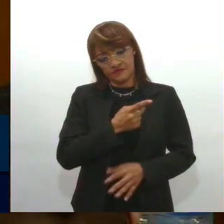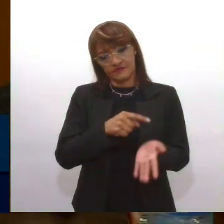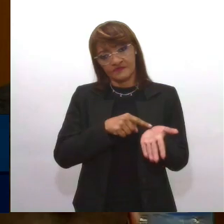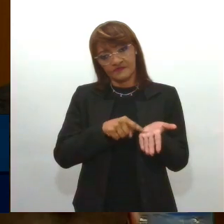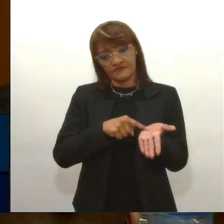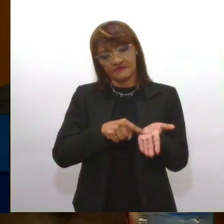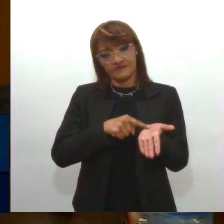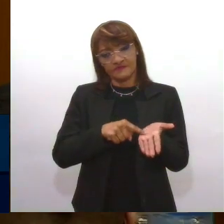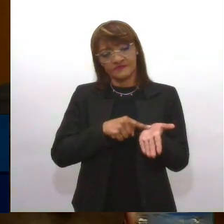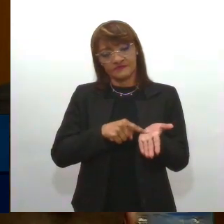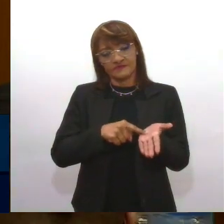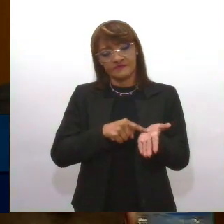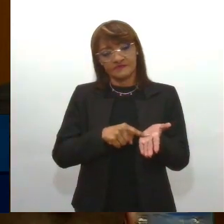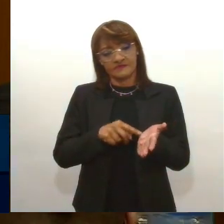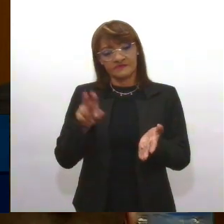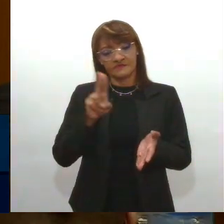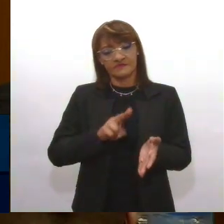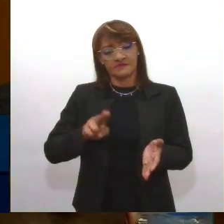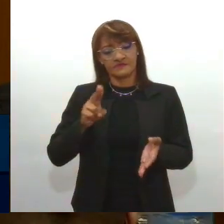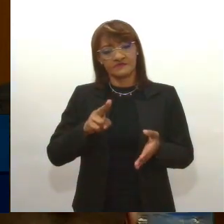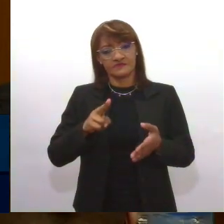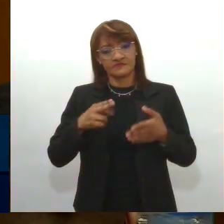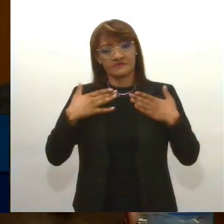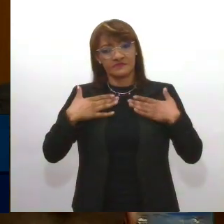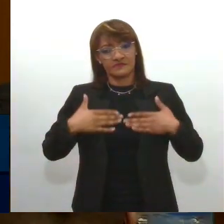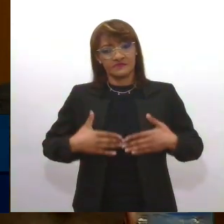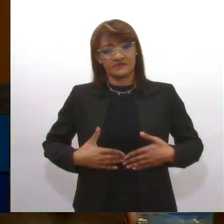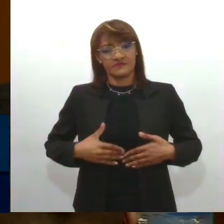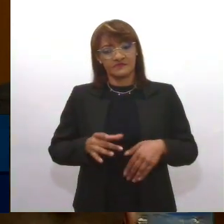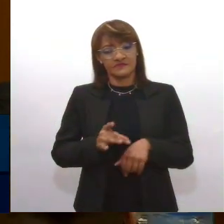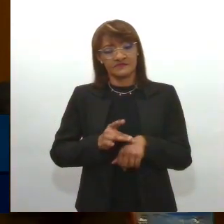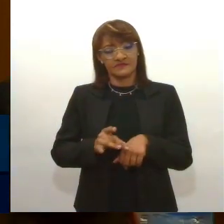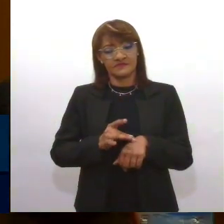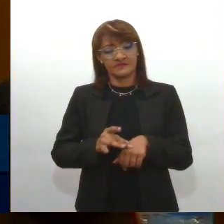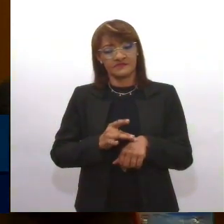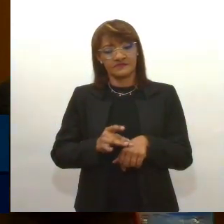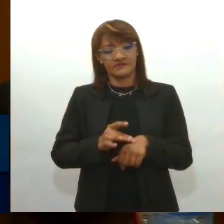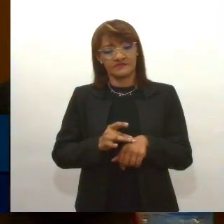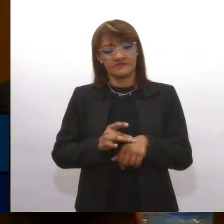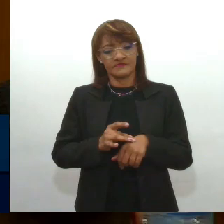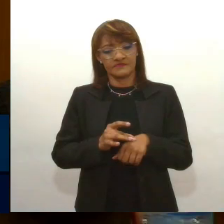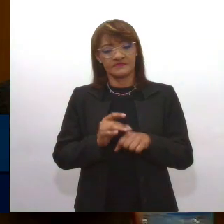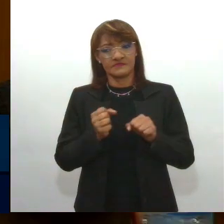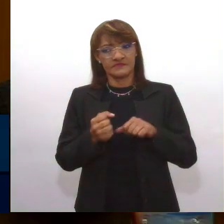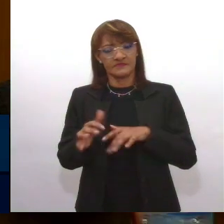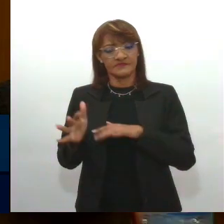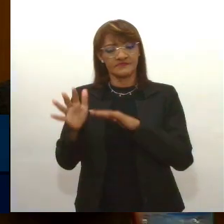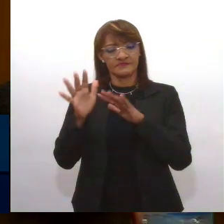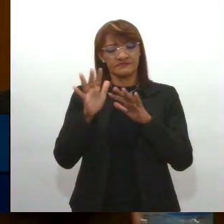blusa preta Uns detalhes brilhosos verdeado com uma calça de